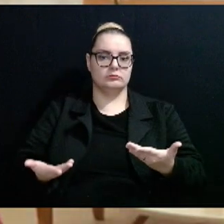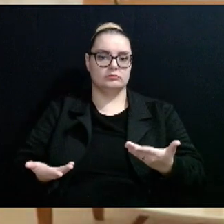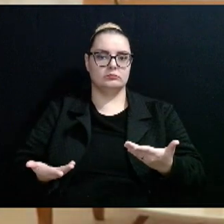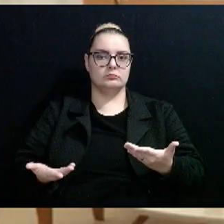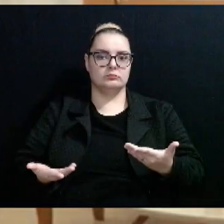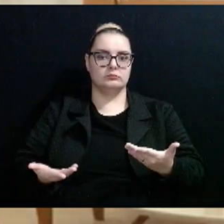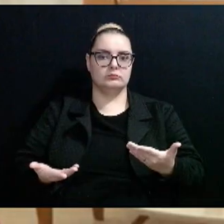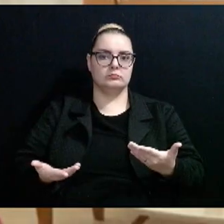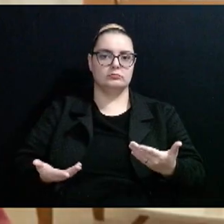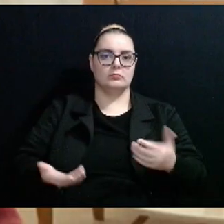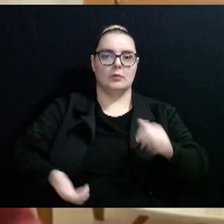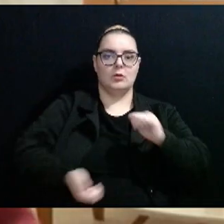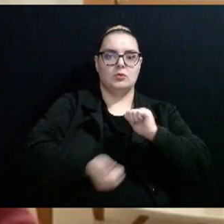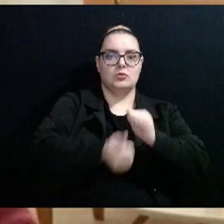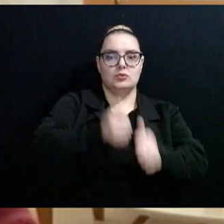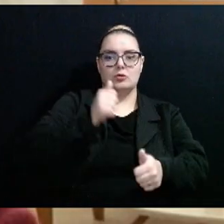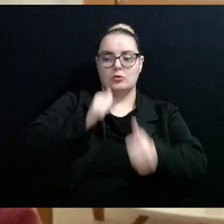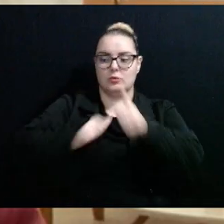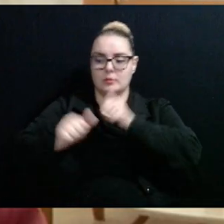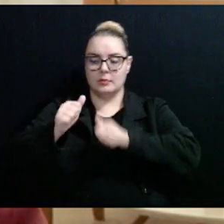bebida e churrasco.